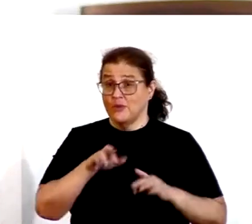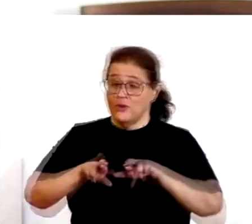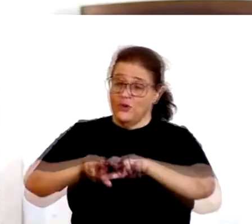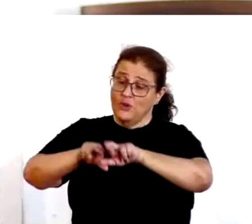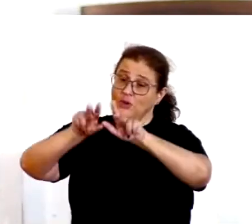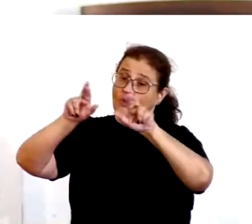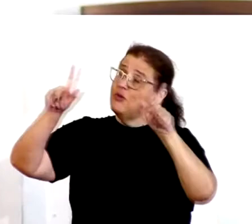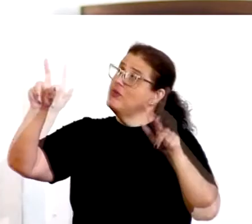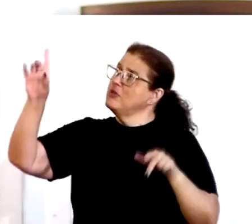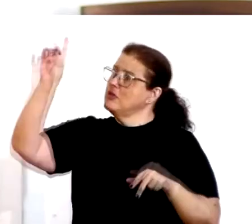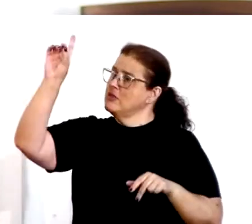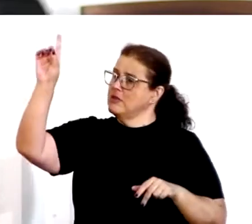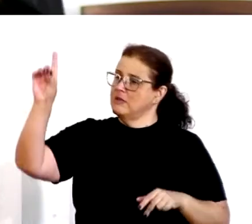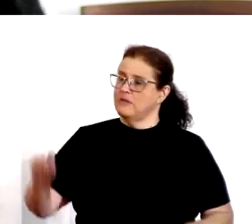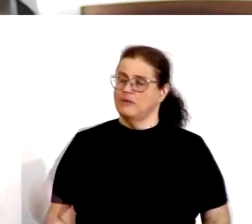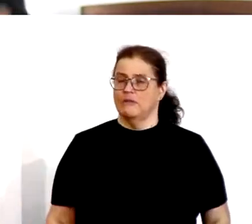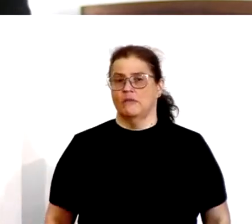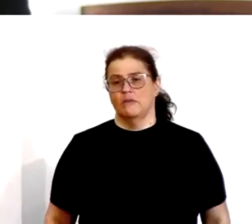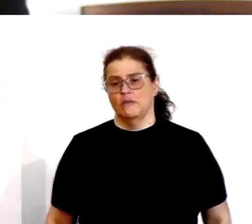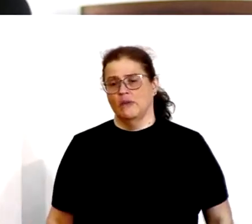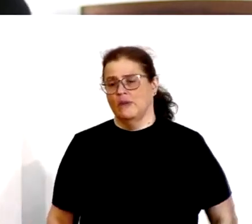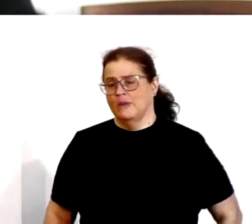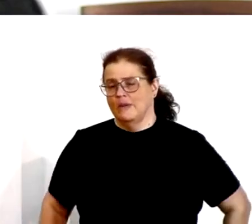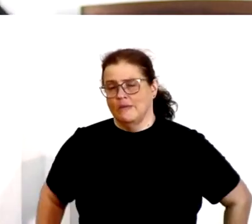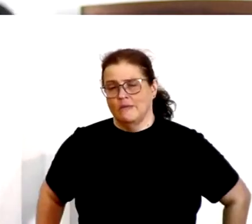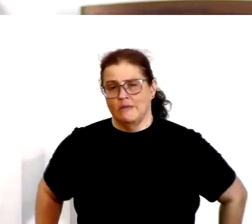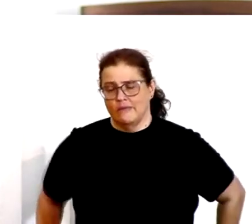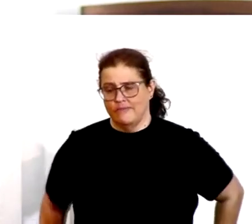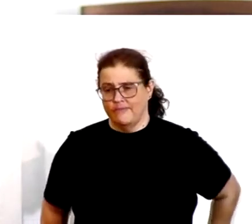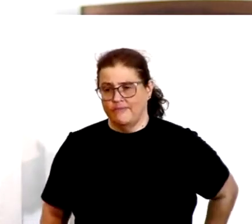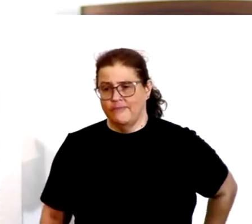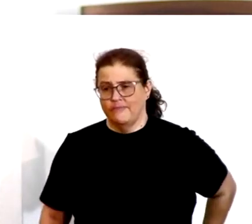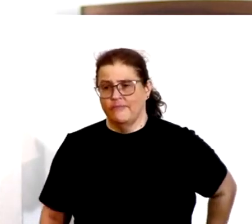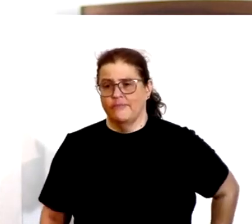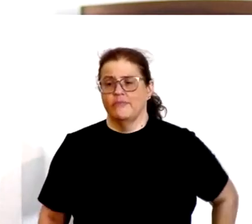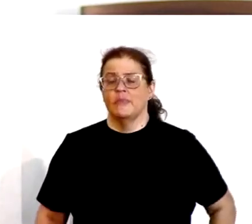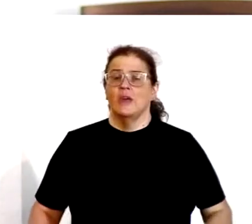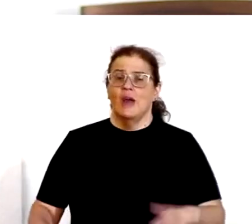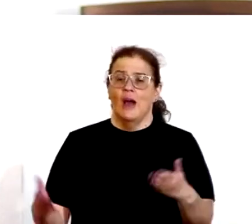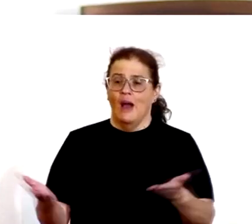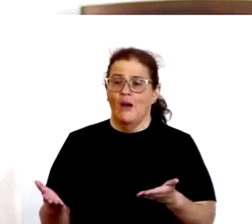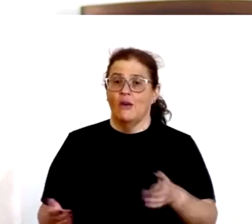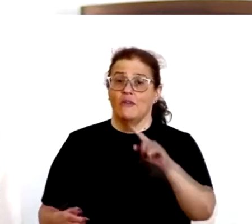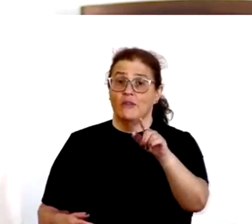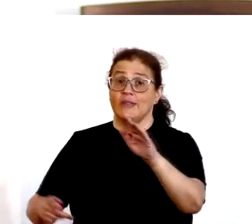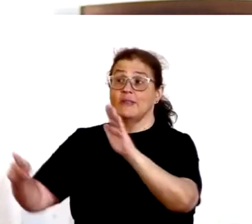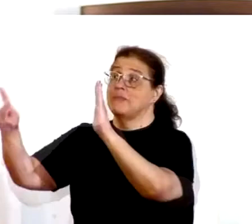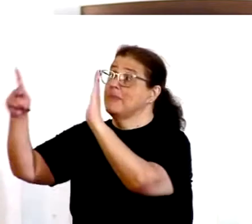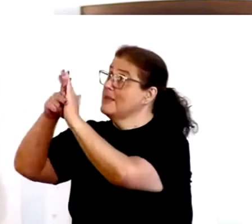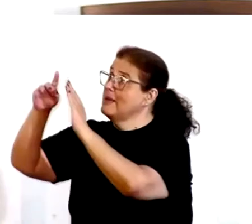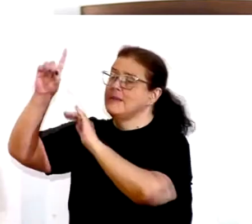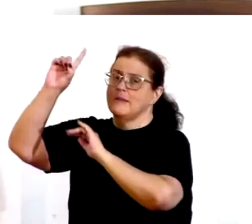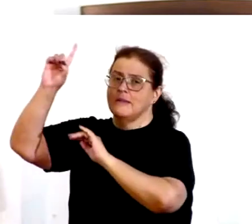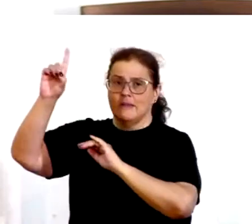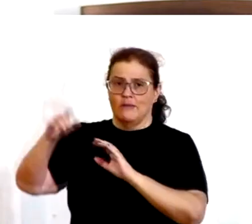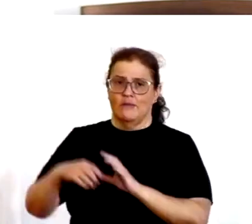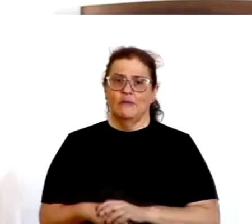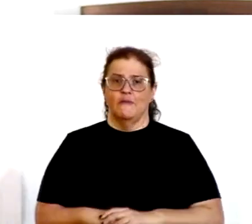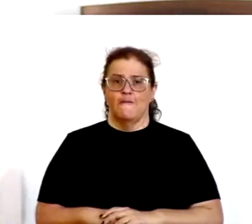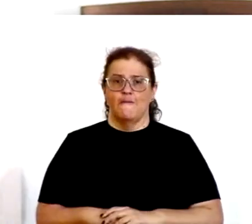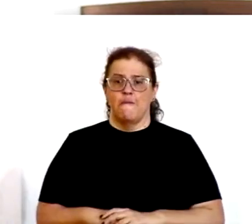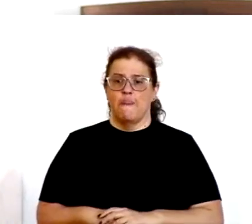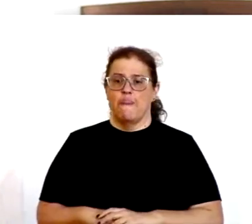isso porque agora vocês não pertencem mais ao mundo, vocês são propriedades exclusivas de Deus, com